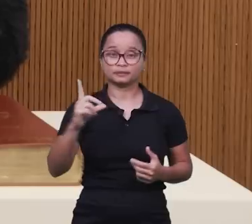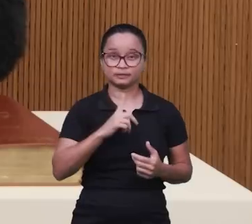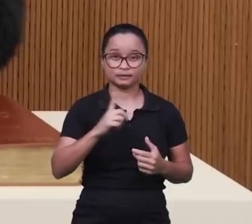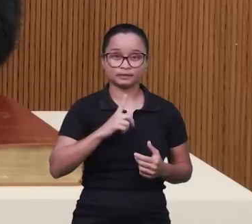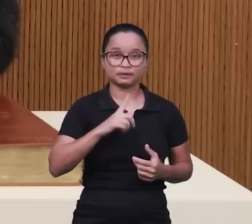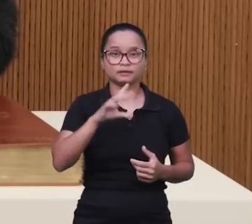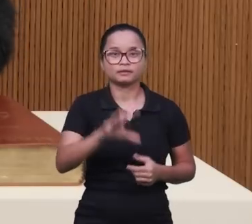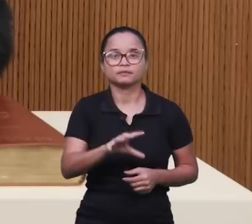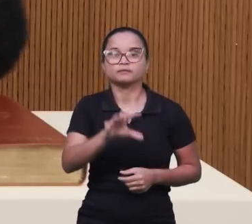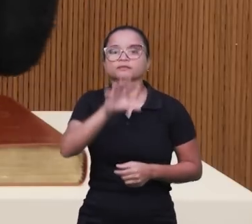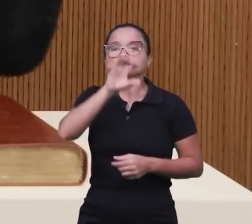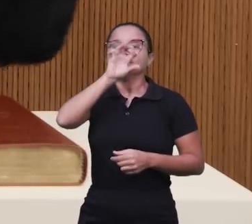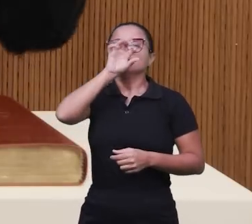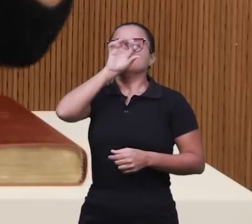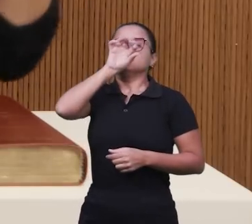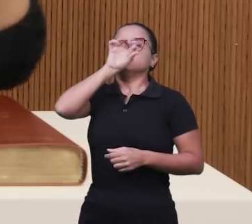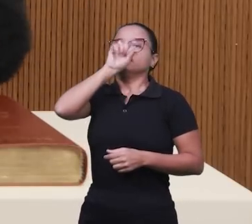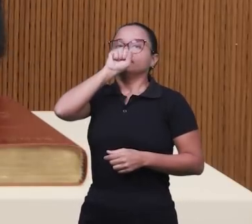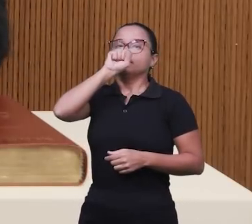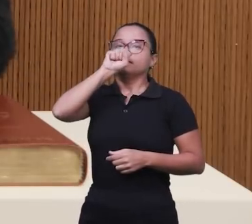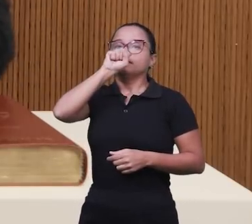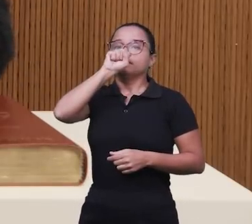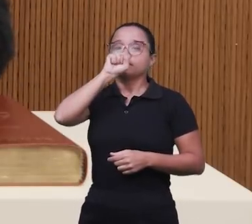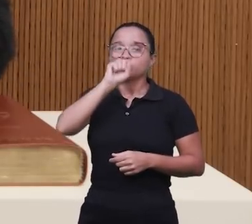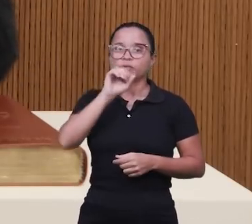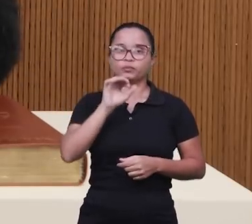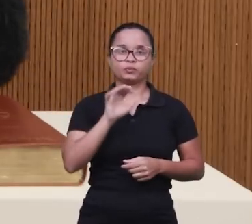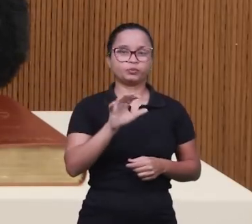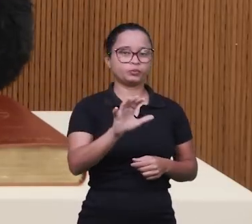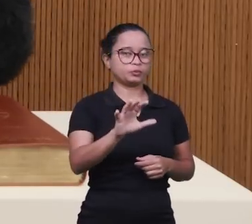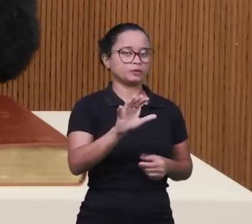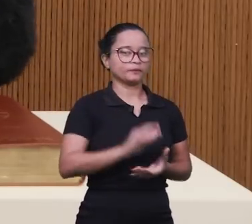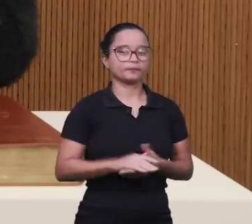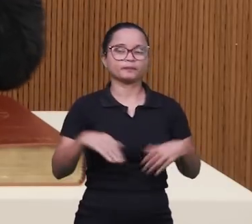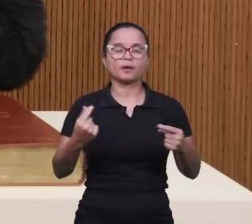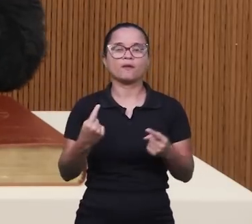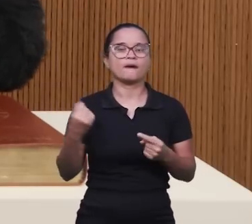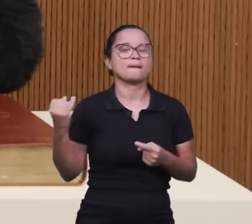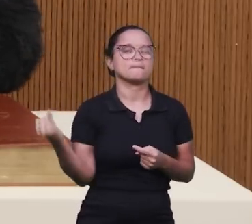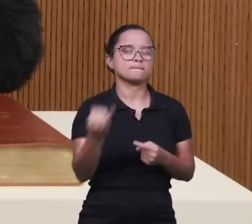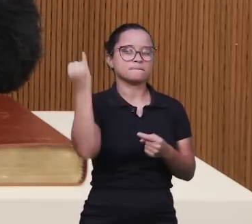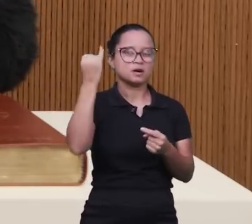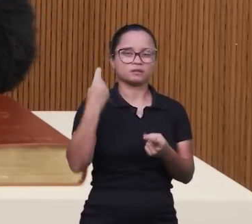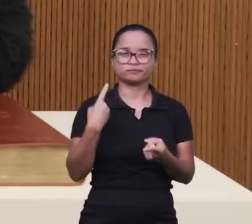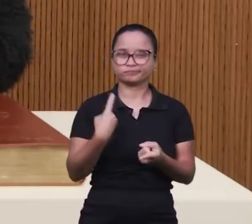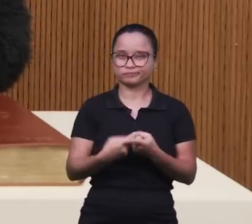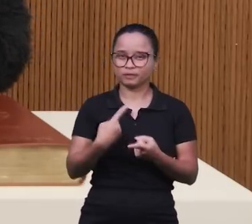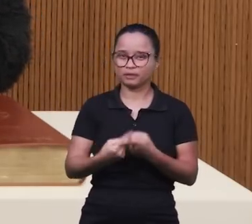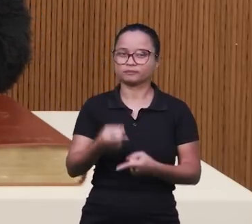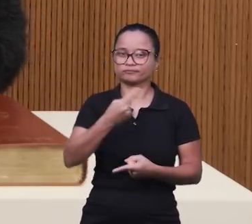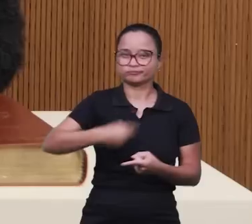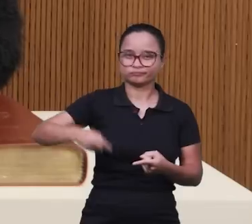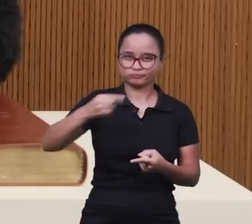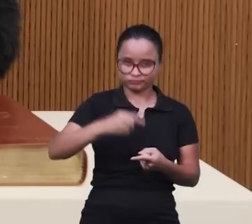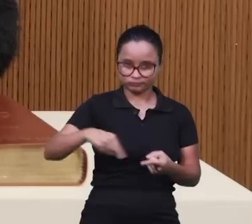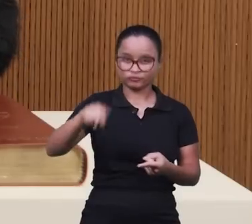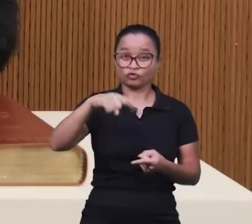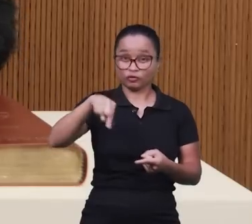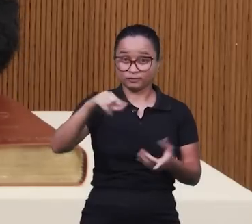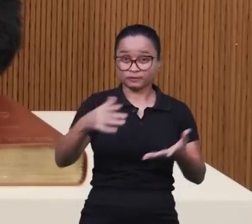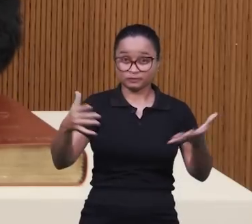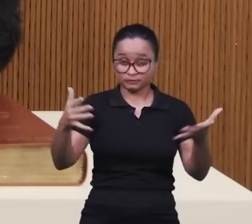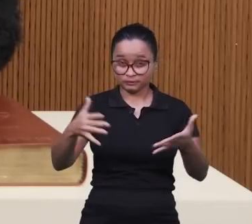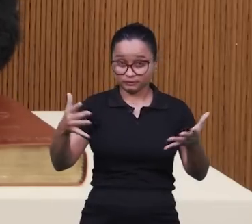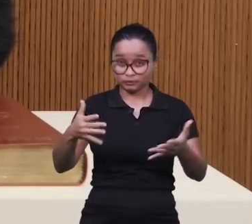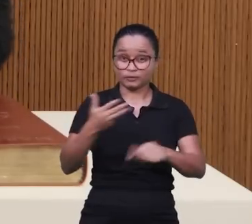pela expiração, o momento que a gente solta o ar. Por que eles também são importantes de serem trabalhados?